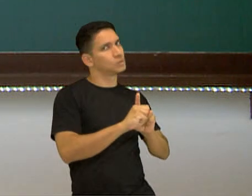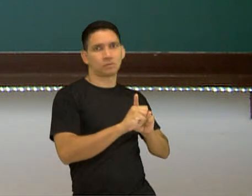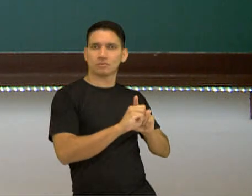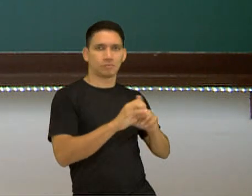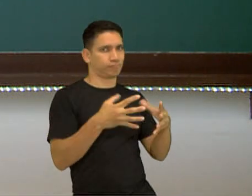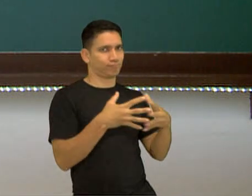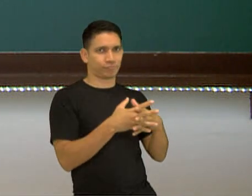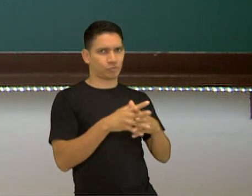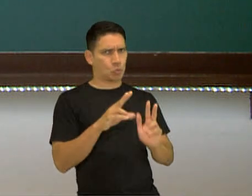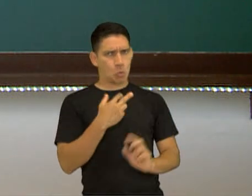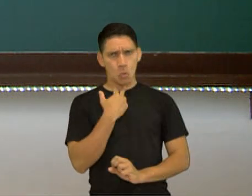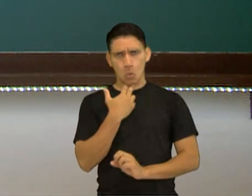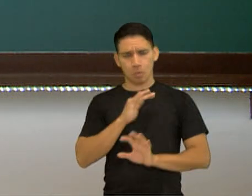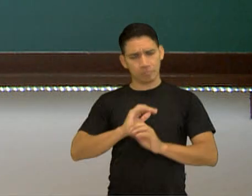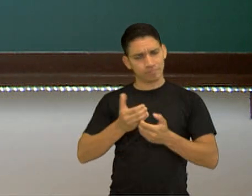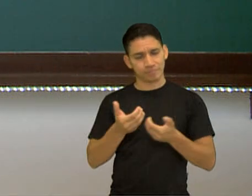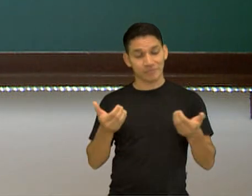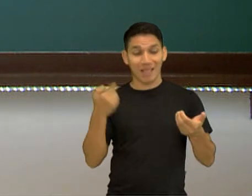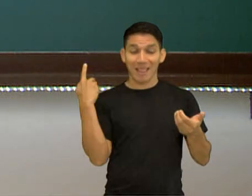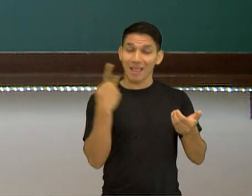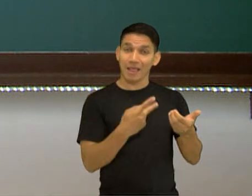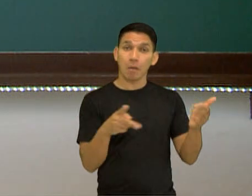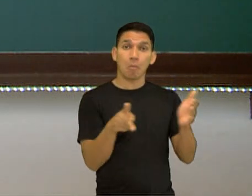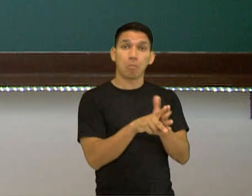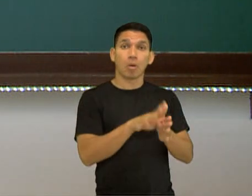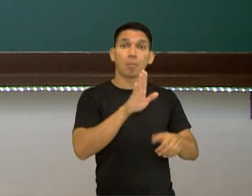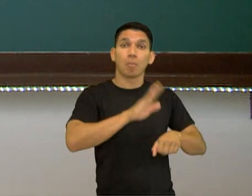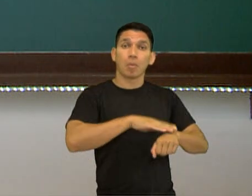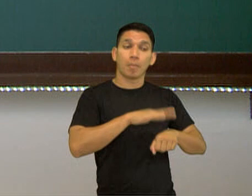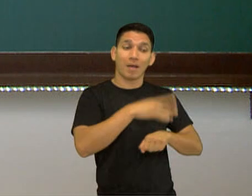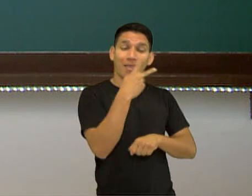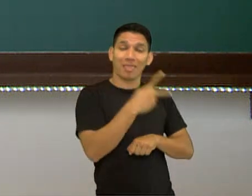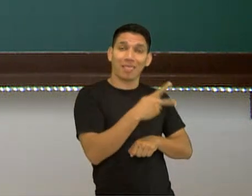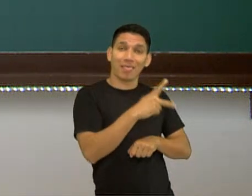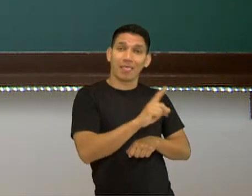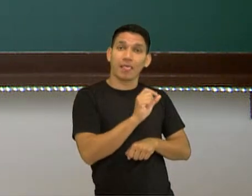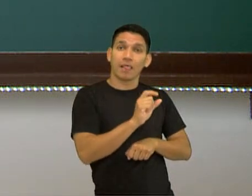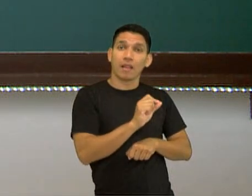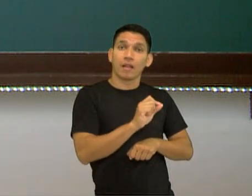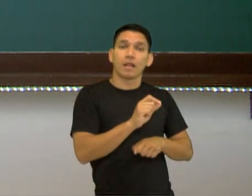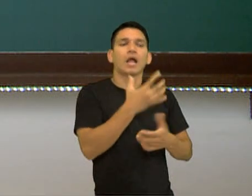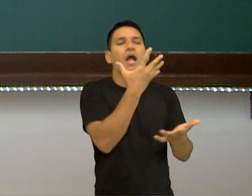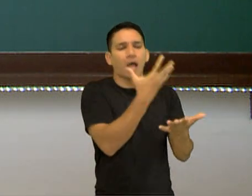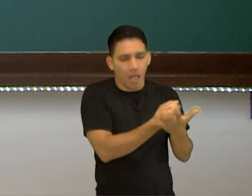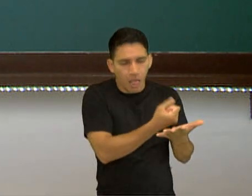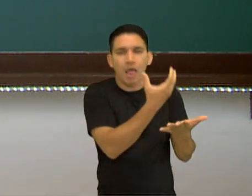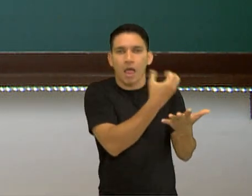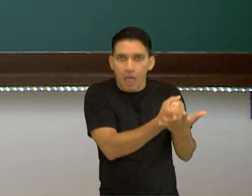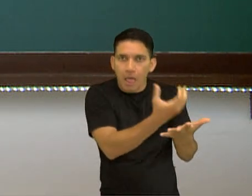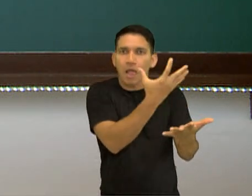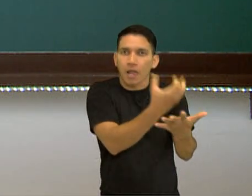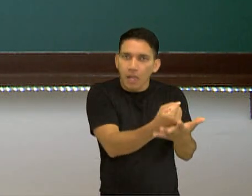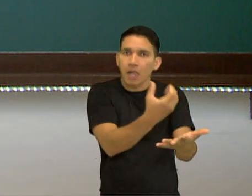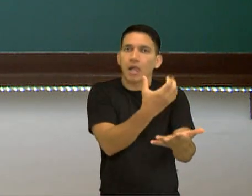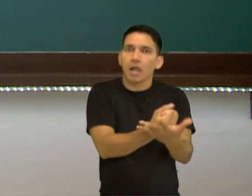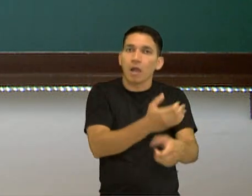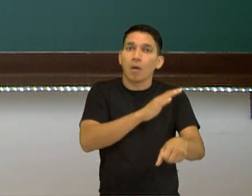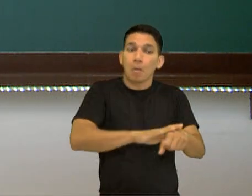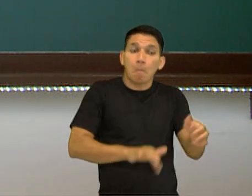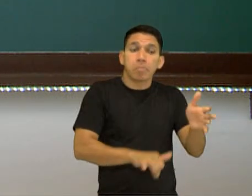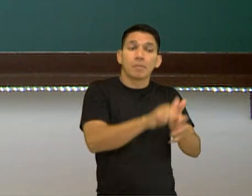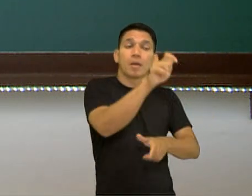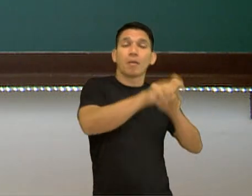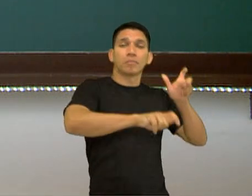ela vai tratar apenas desde o momento em que se tem registros dos primeiros